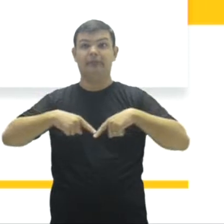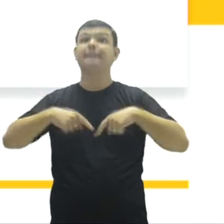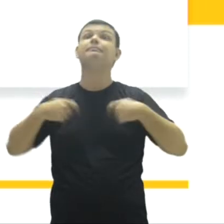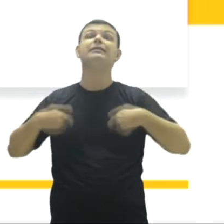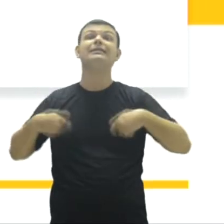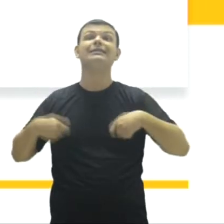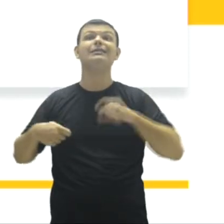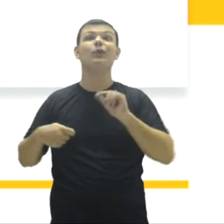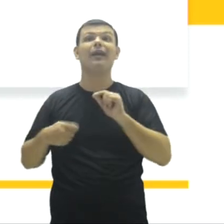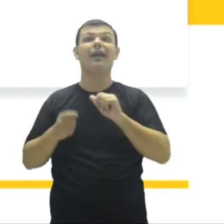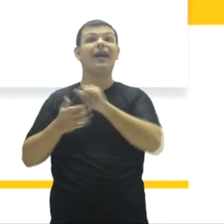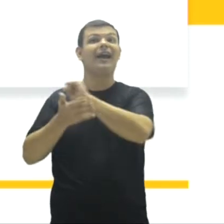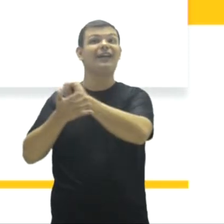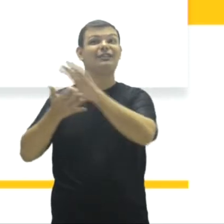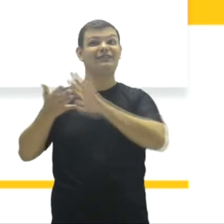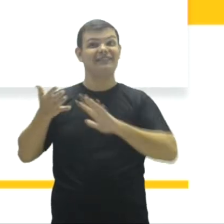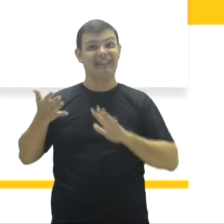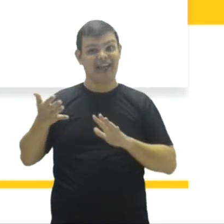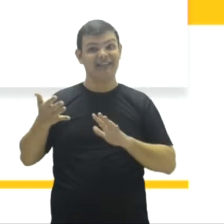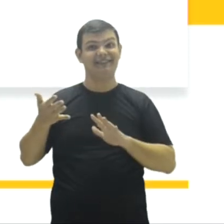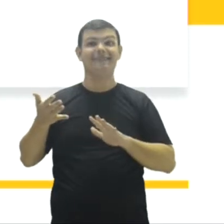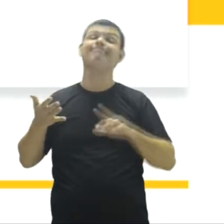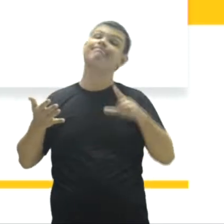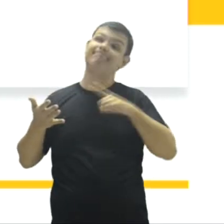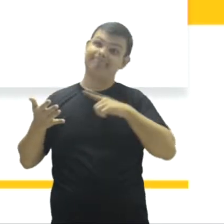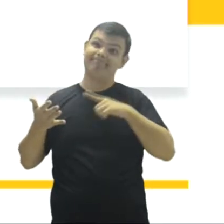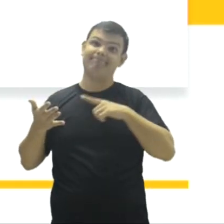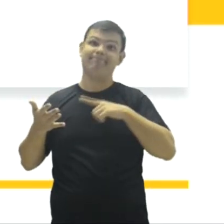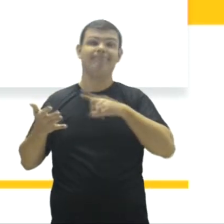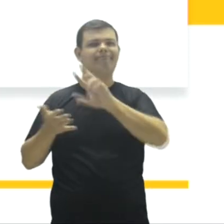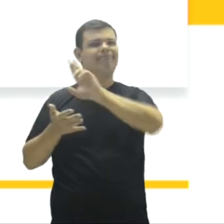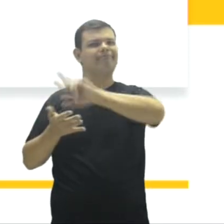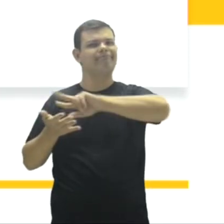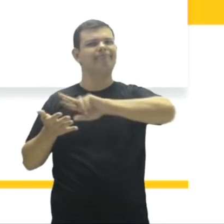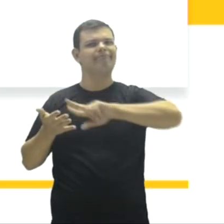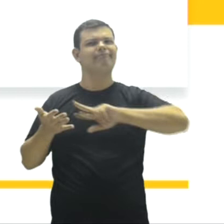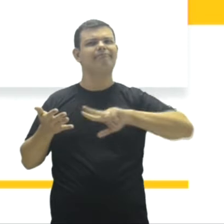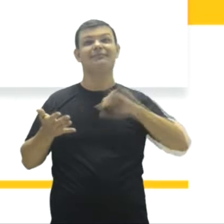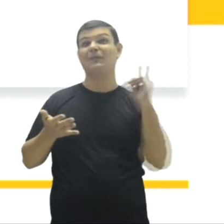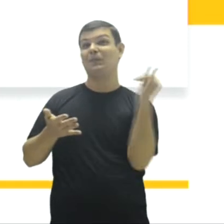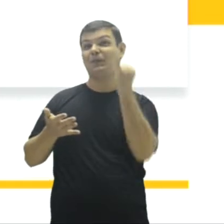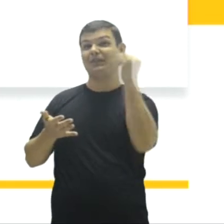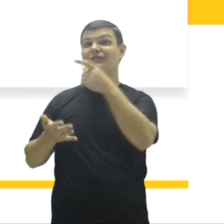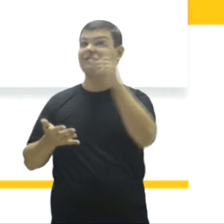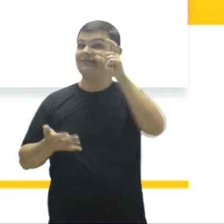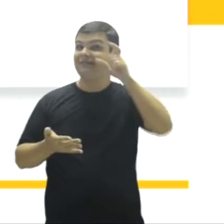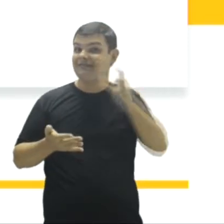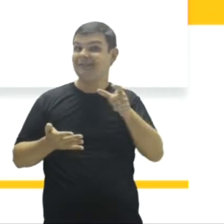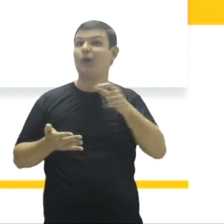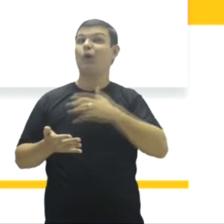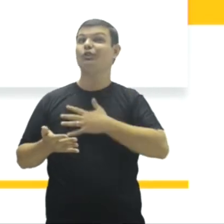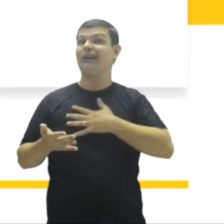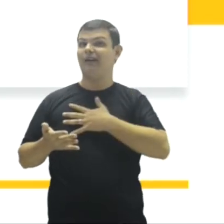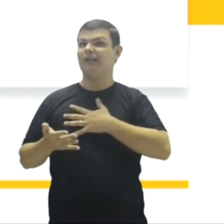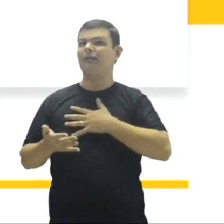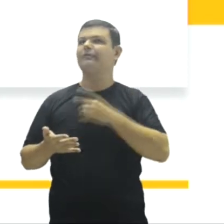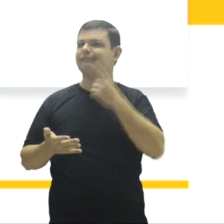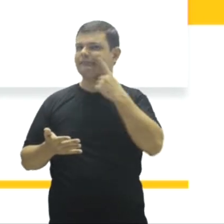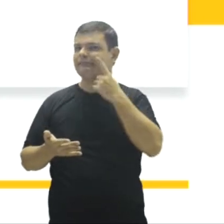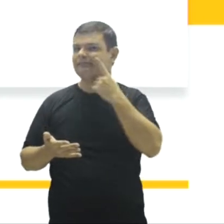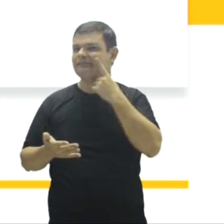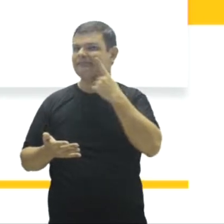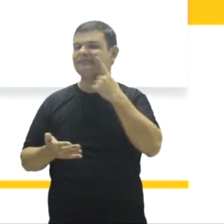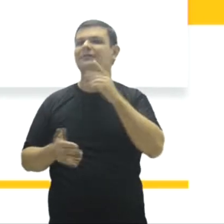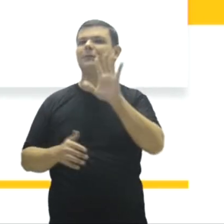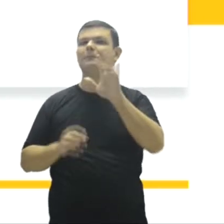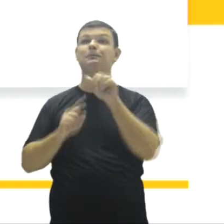ter atividades, íamos ter algumas coisas super importantes e interessantes que vocês iam gostar. Querem ter uma ideia? No